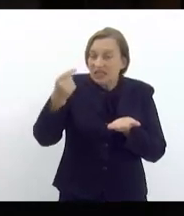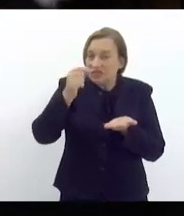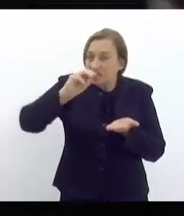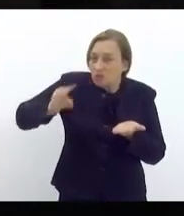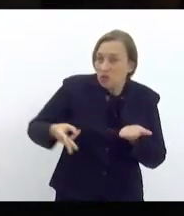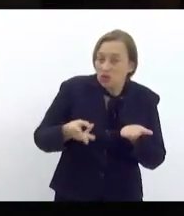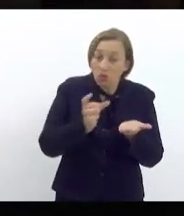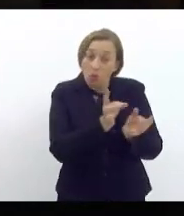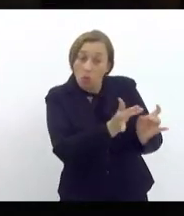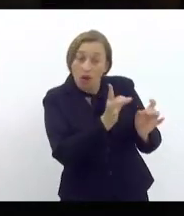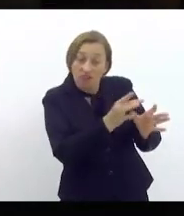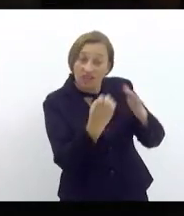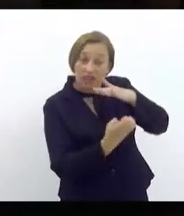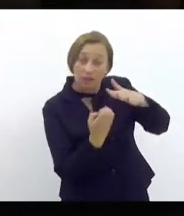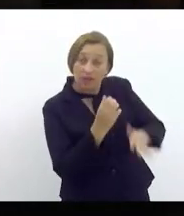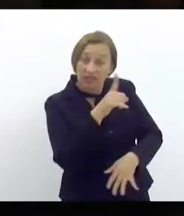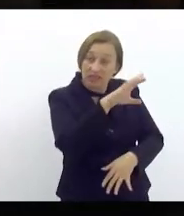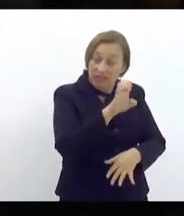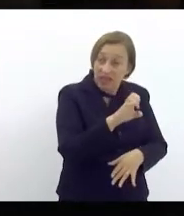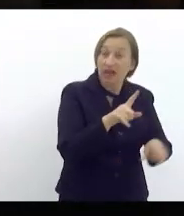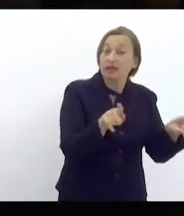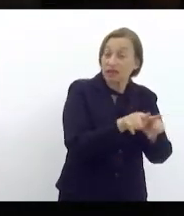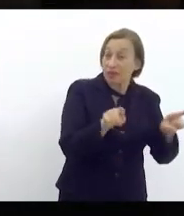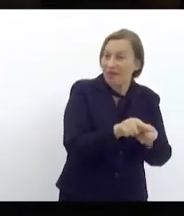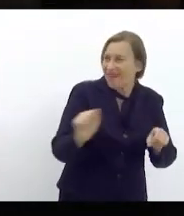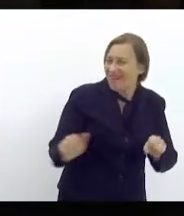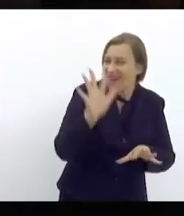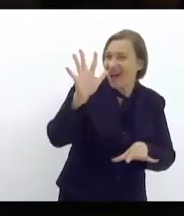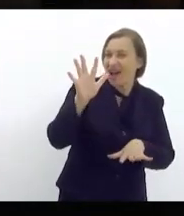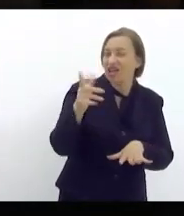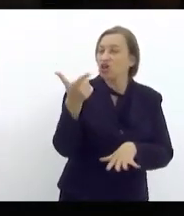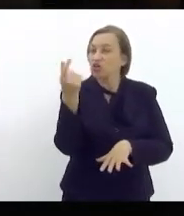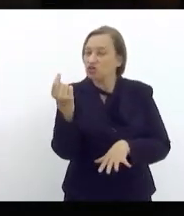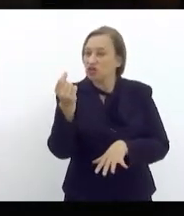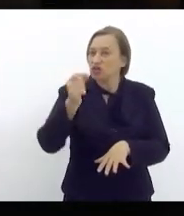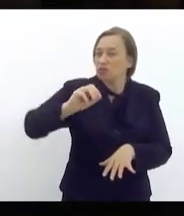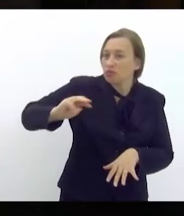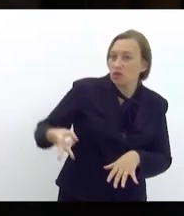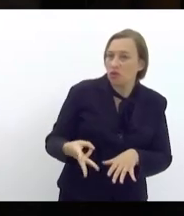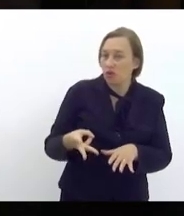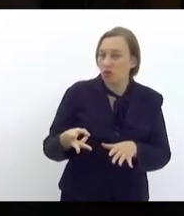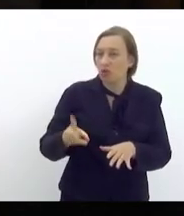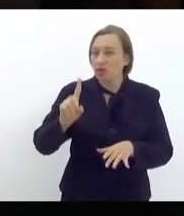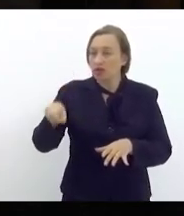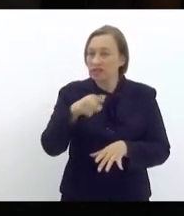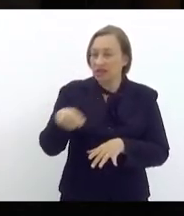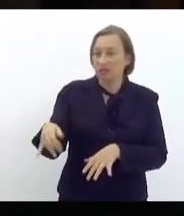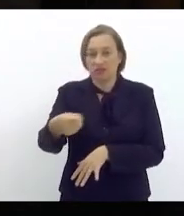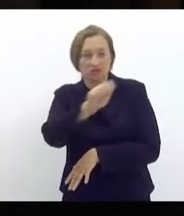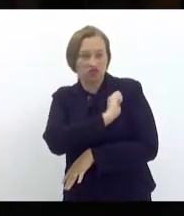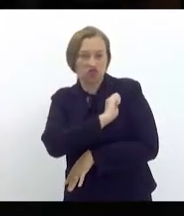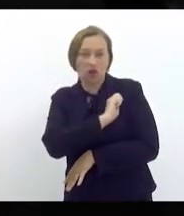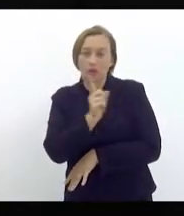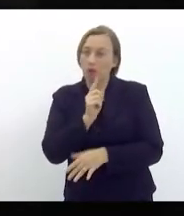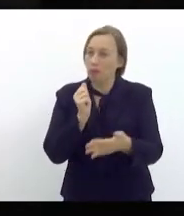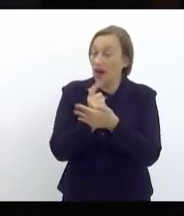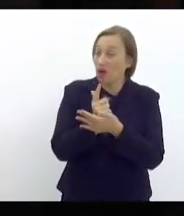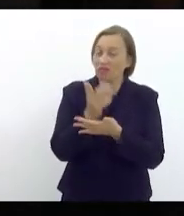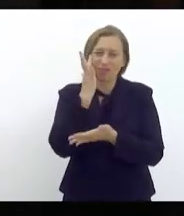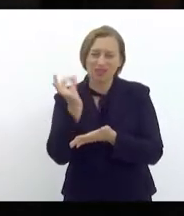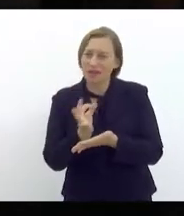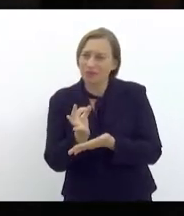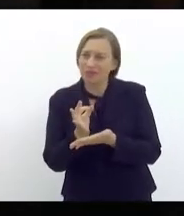venda da CEDAI deveria ser caro também os 20 bilhões da renúncia fiscal que tem feito sem a gente saber